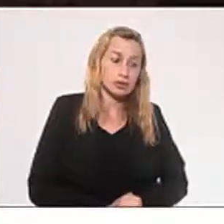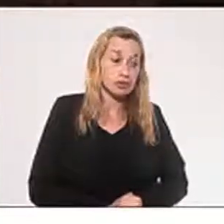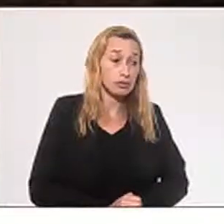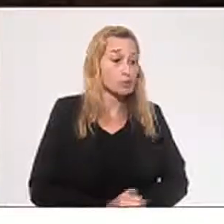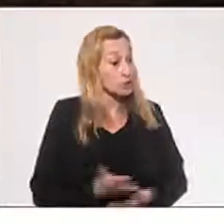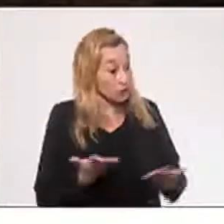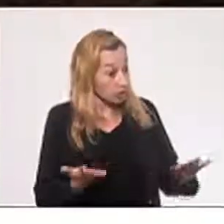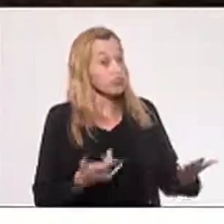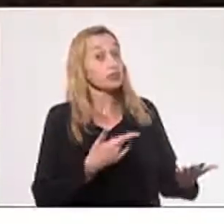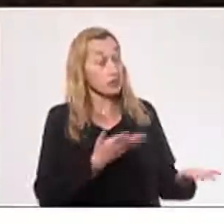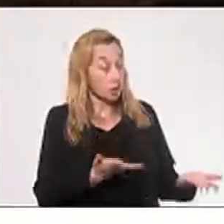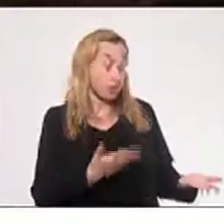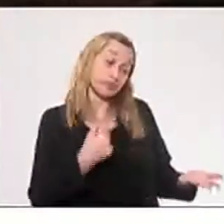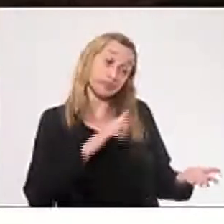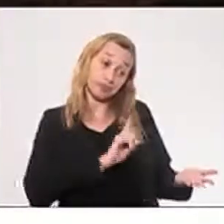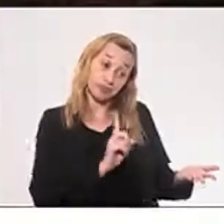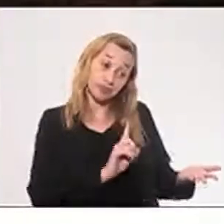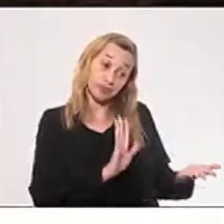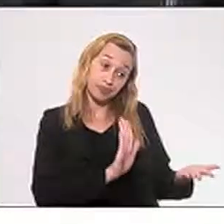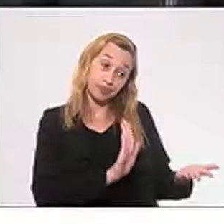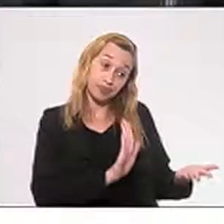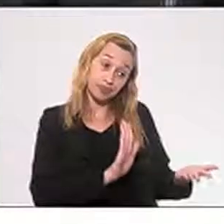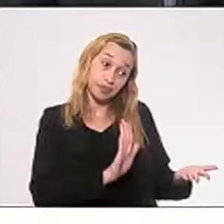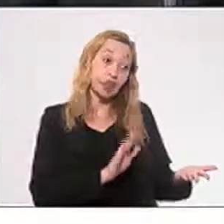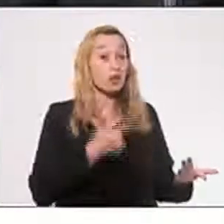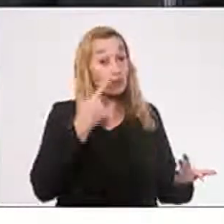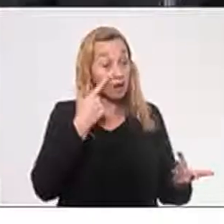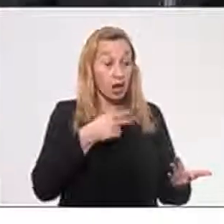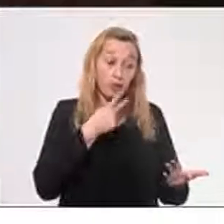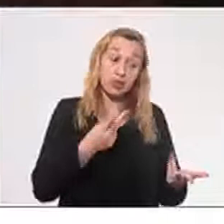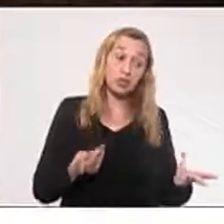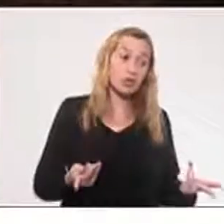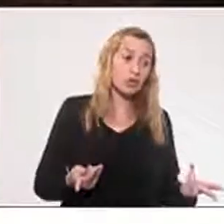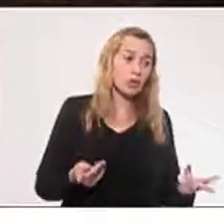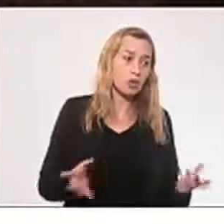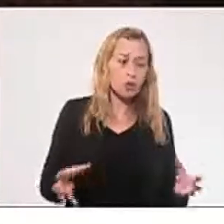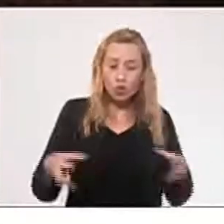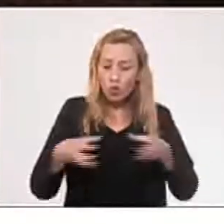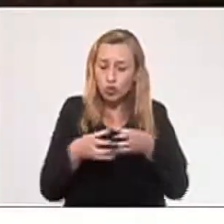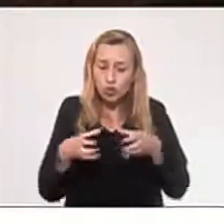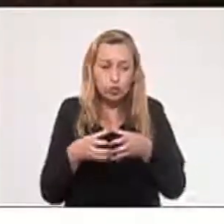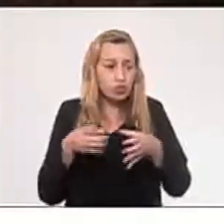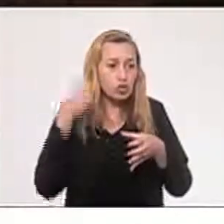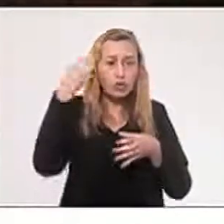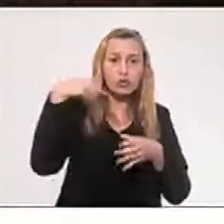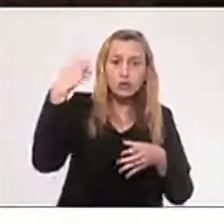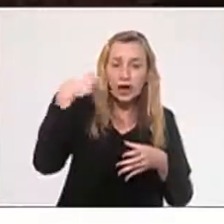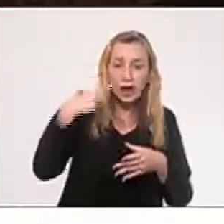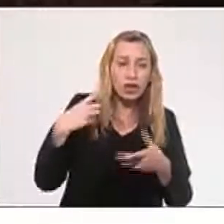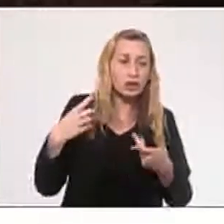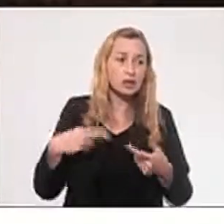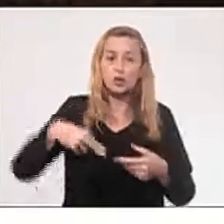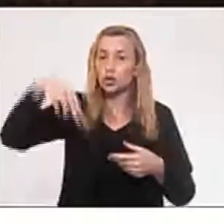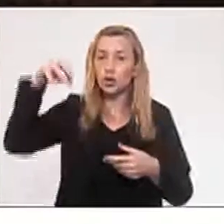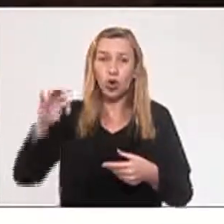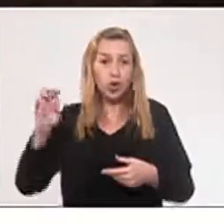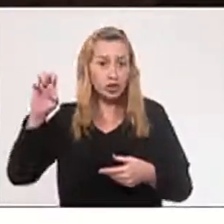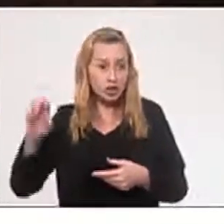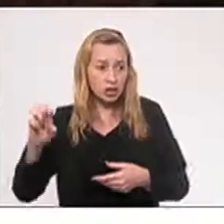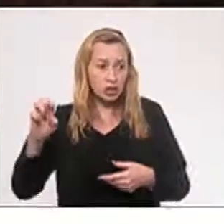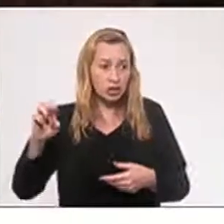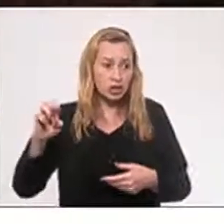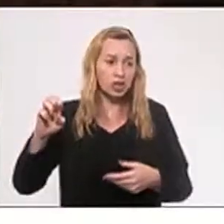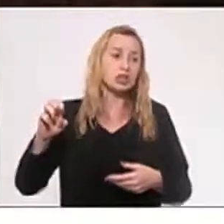trazido. Não, que o senhor traz não, que foi trazido ao senhor por um conjunto de deputados do Norte e Noroeste